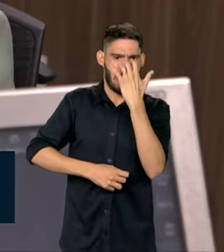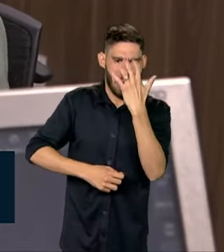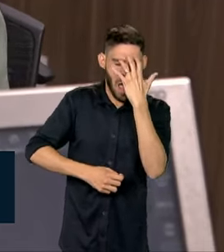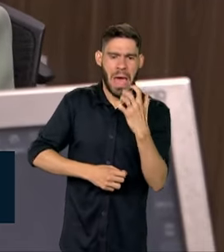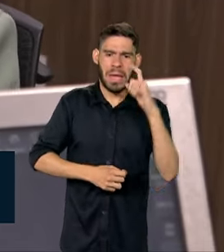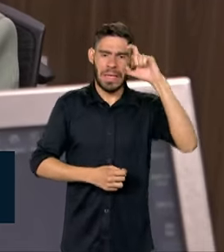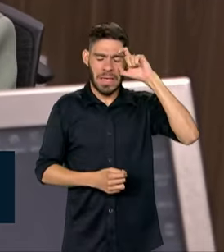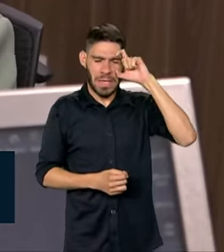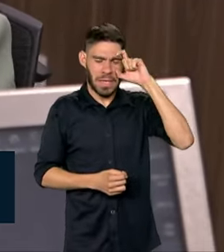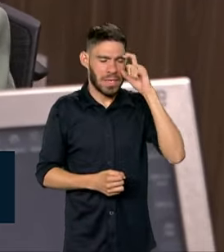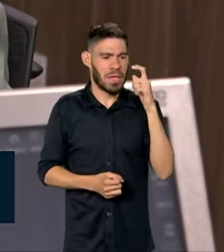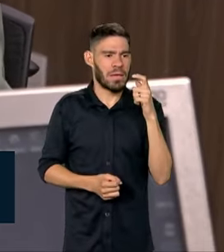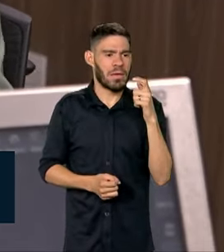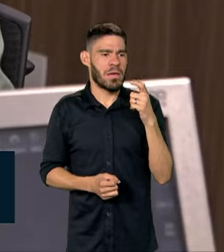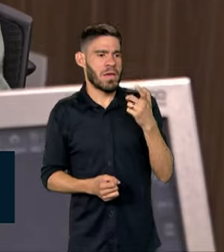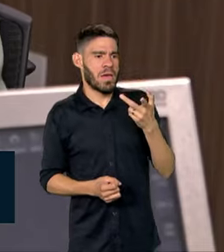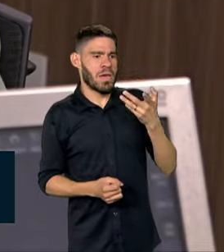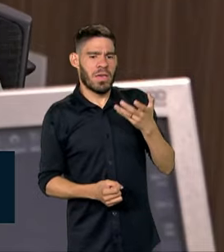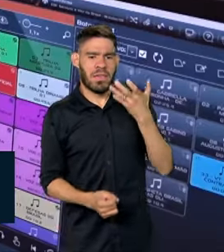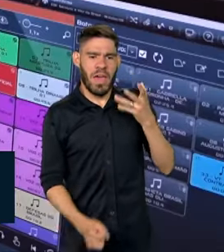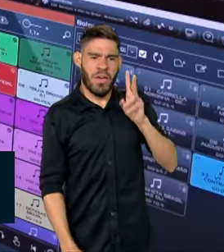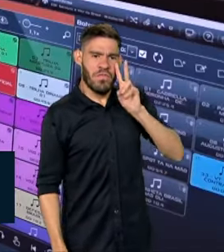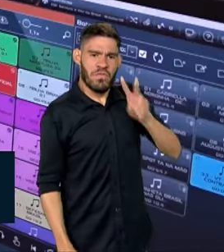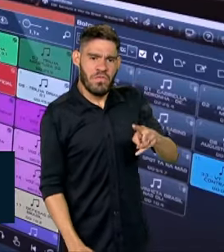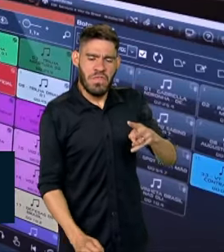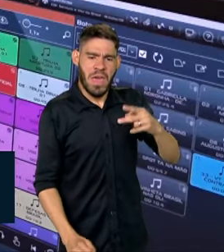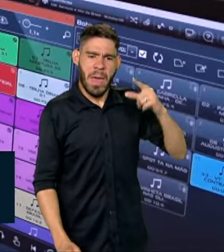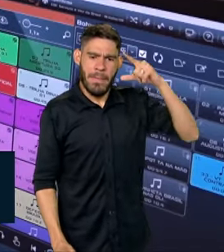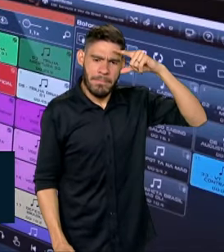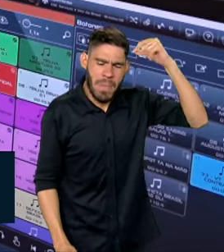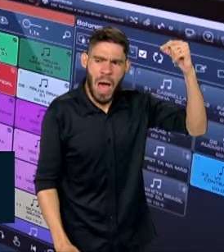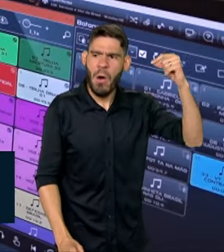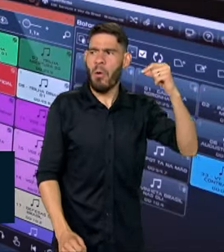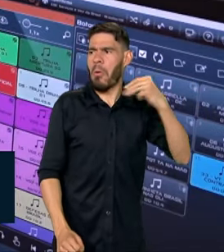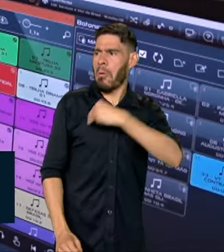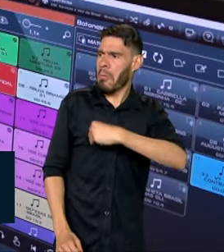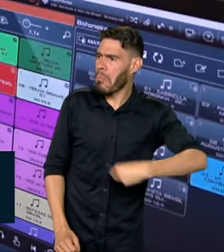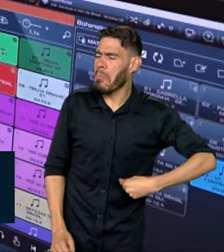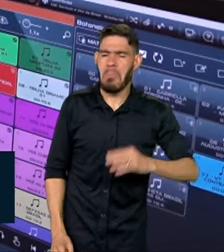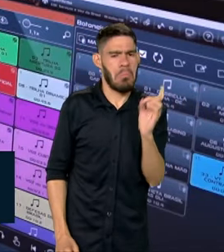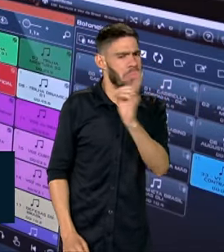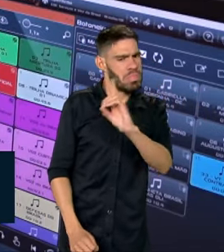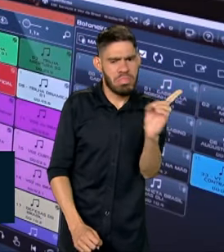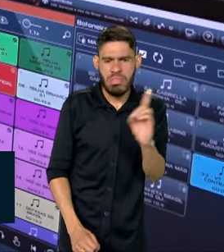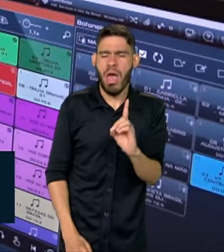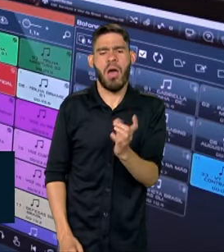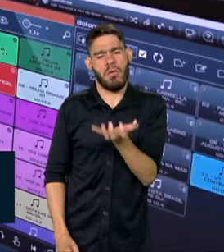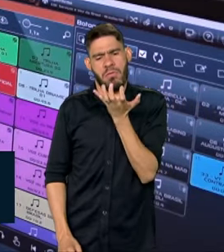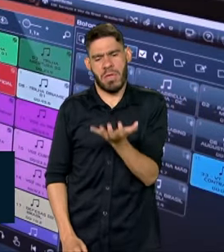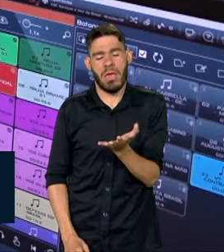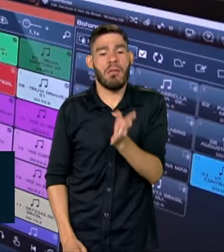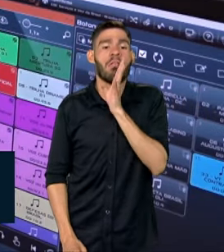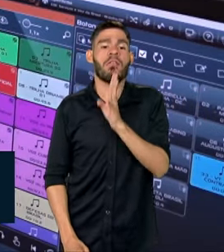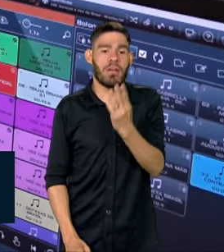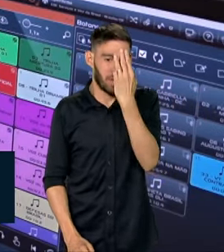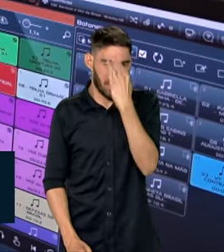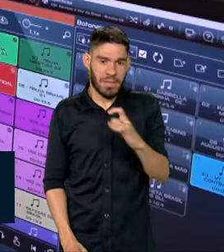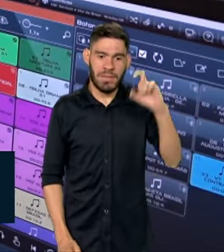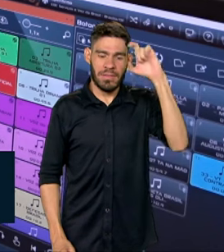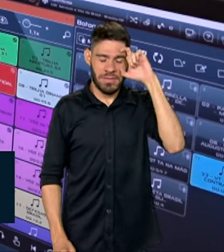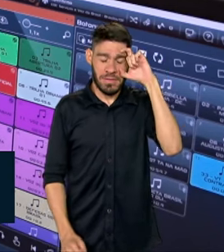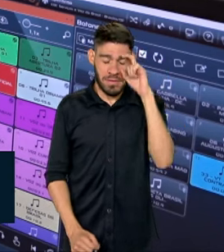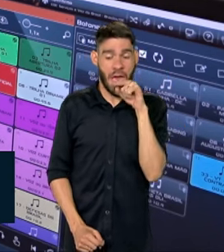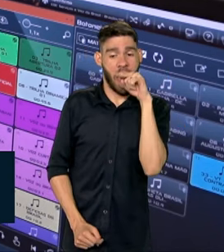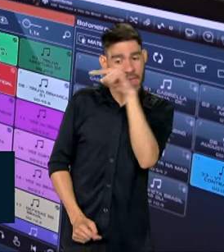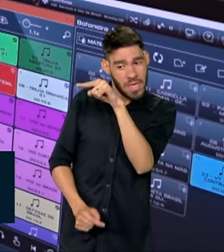mundo ver a Maria da Penha. Essas crianças vão fazer diferença no nosso país. Eu acho que é isso que a Lei Maria da